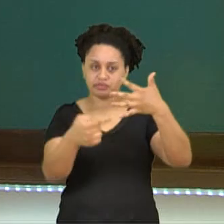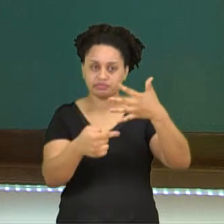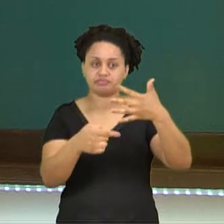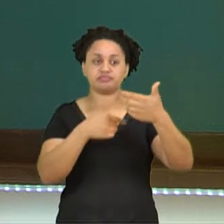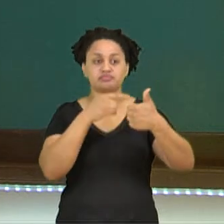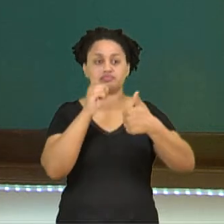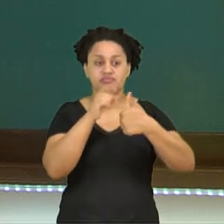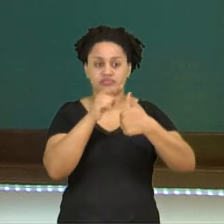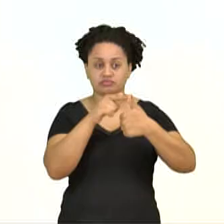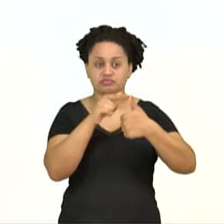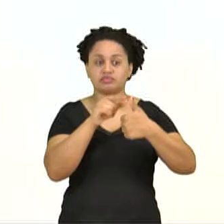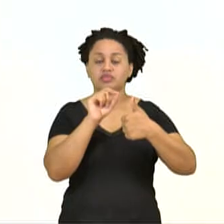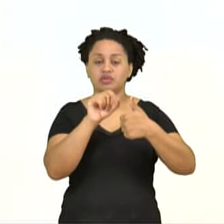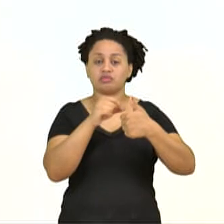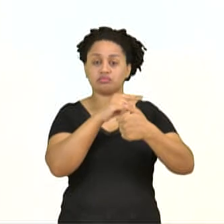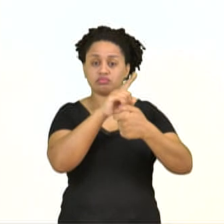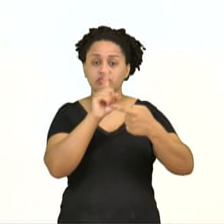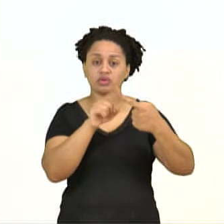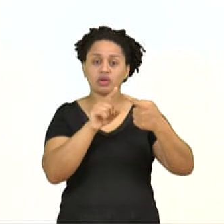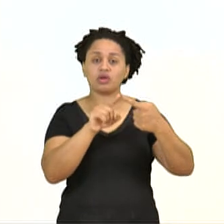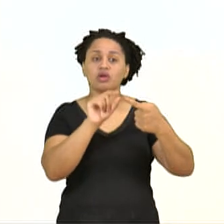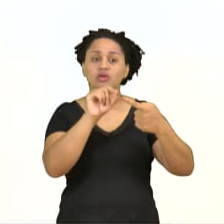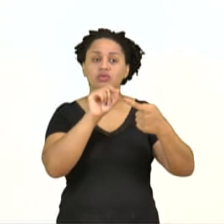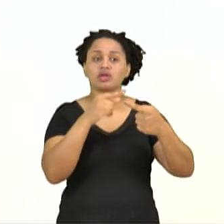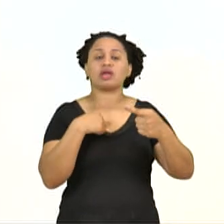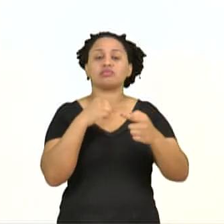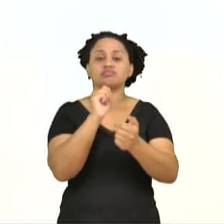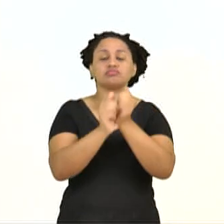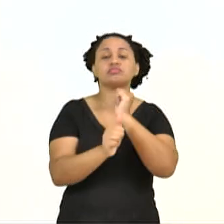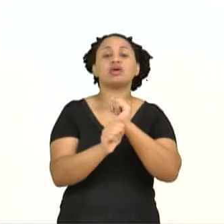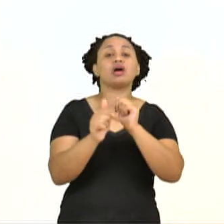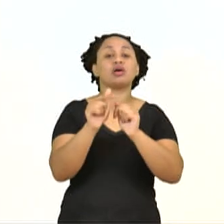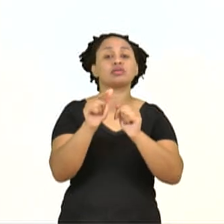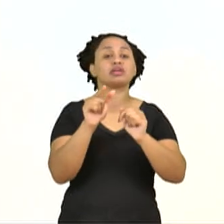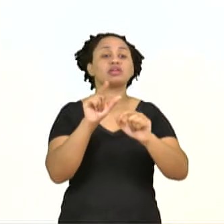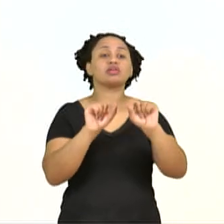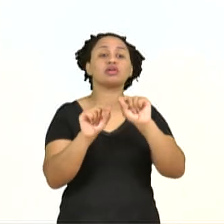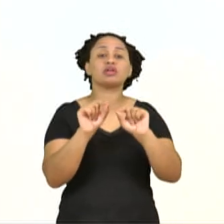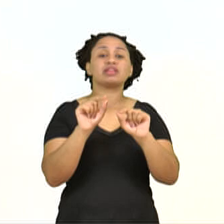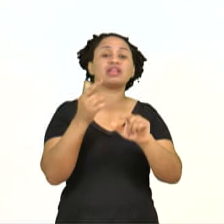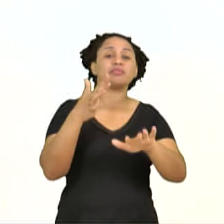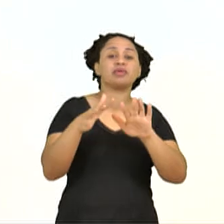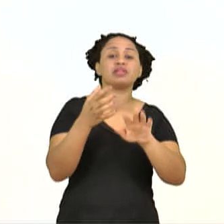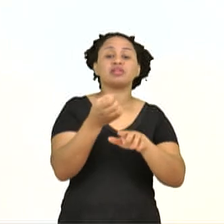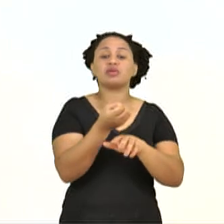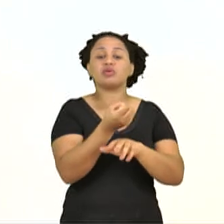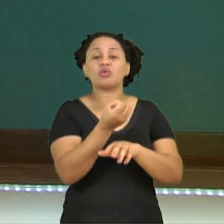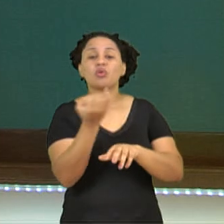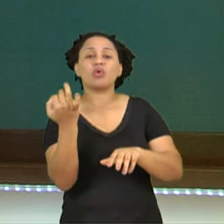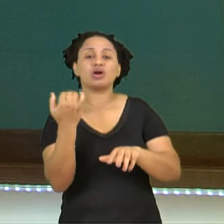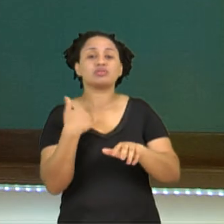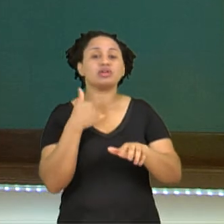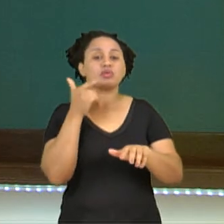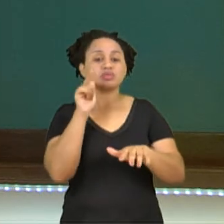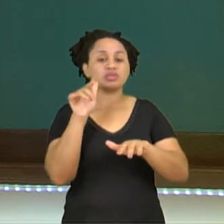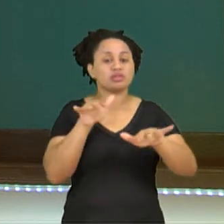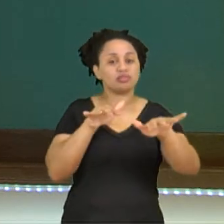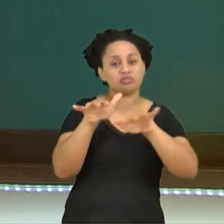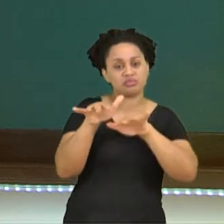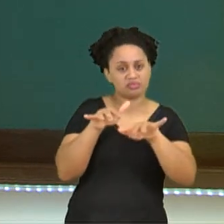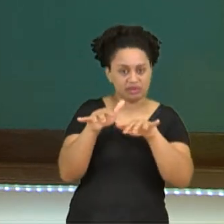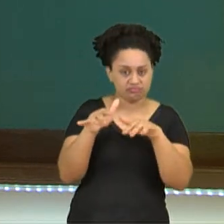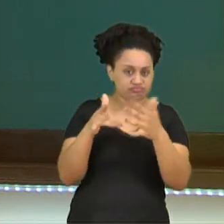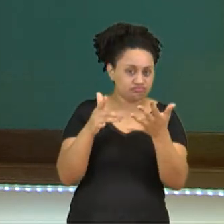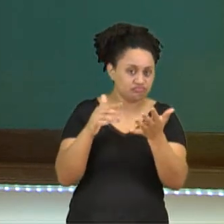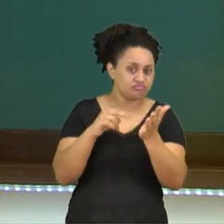Podemos ver. O atleta é classificado de acordo com o comprometimento físico-motora. O que seria essa classificação?